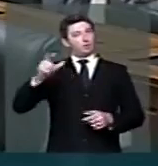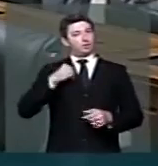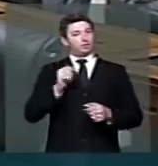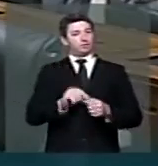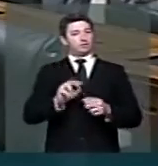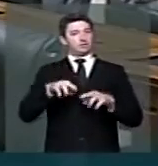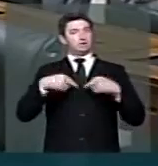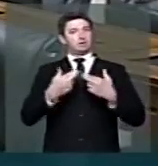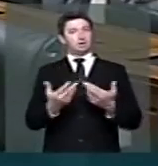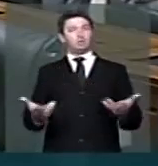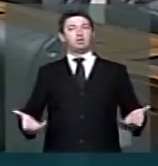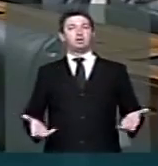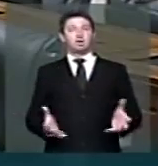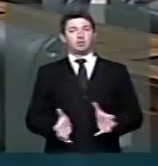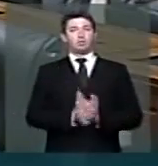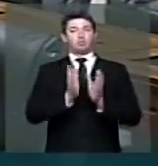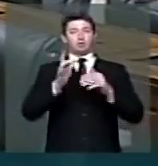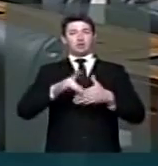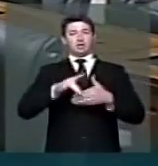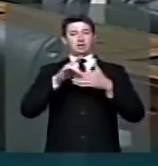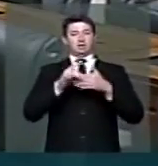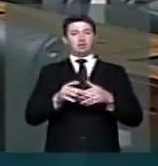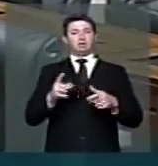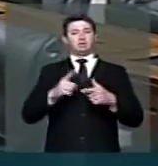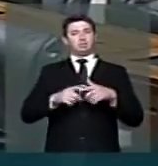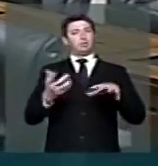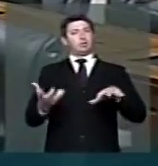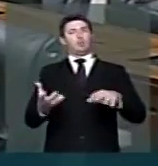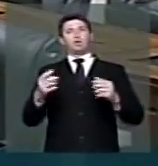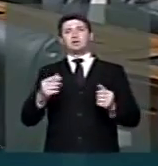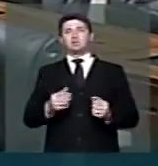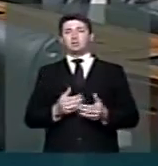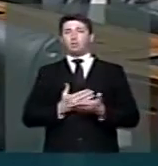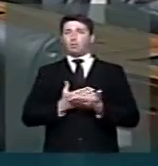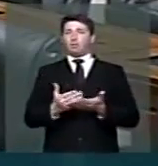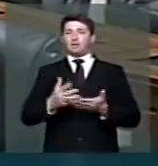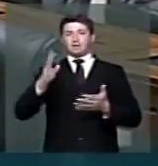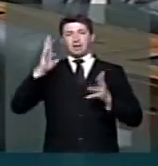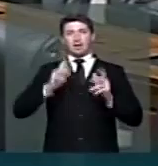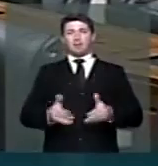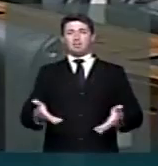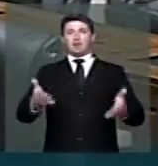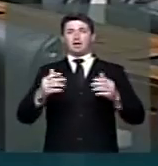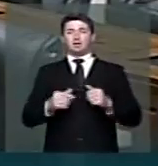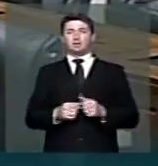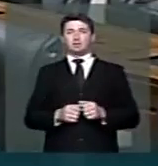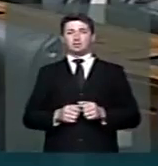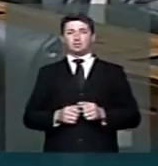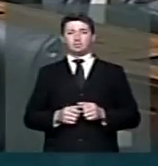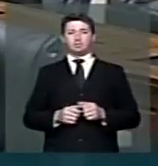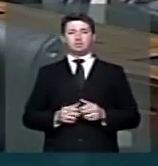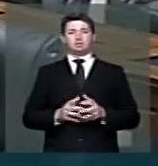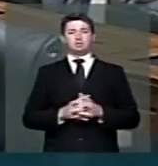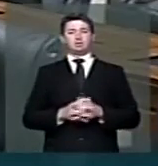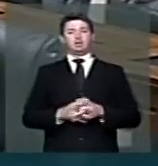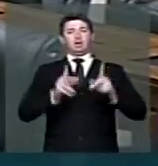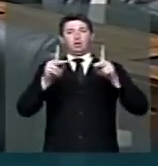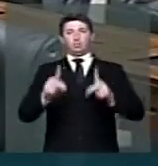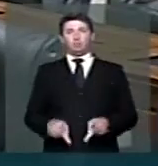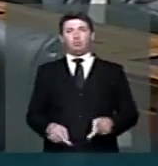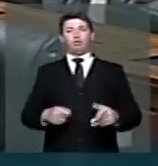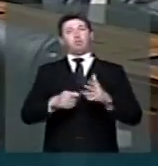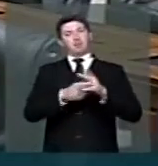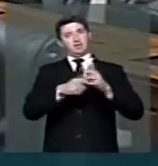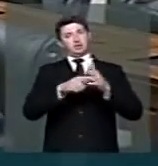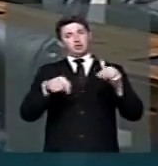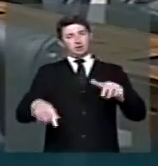na reunião do Colégio de Líderes, para que o Congresso comece a limpar essa pauta popular, que pressiona